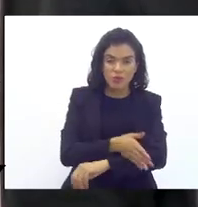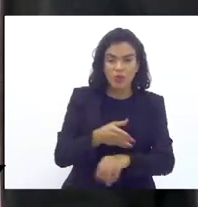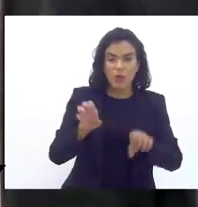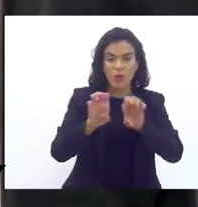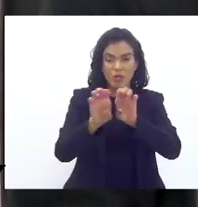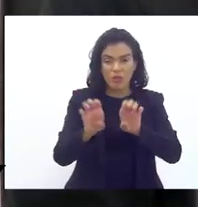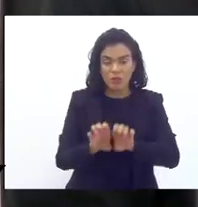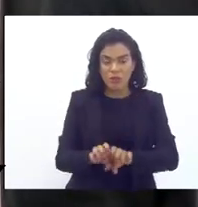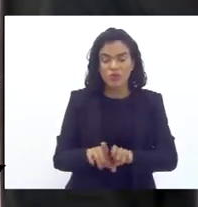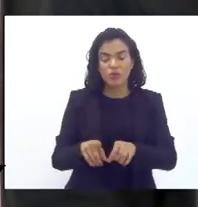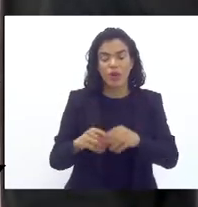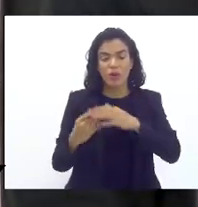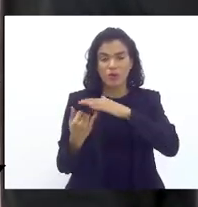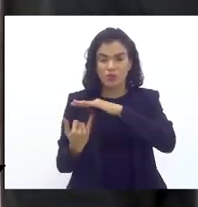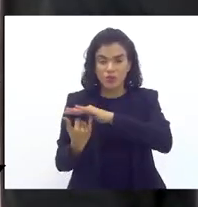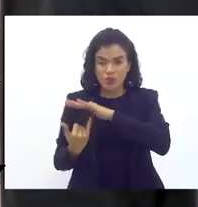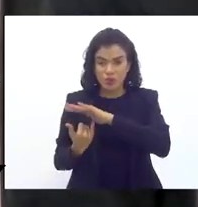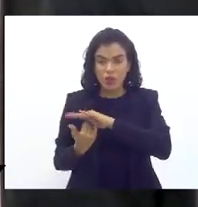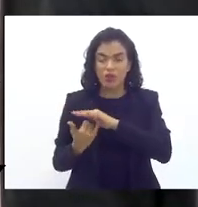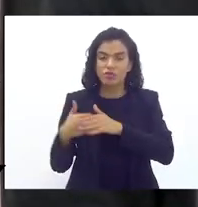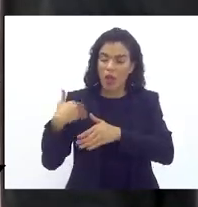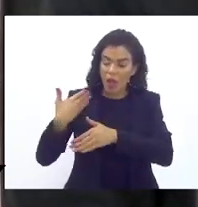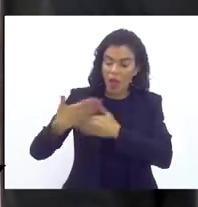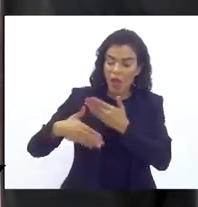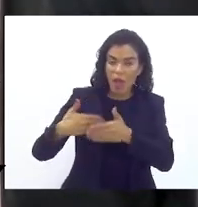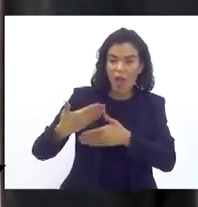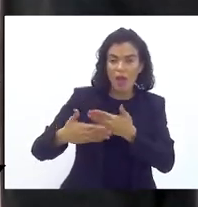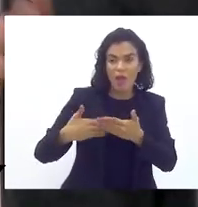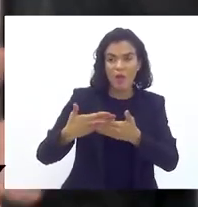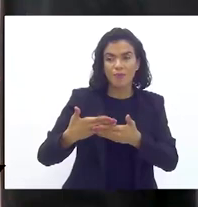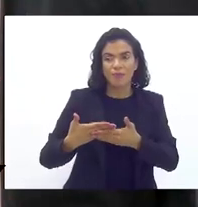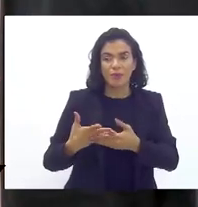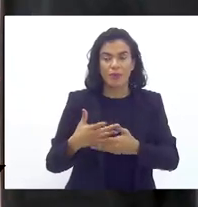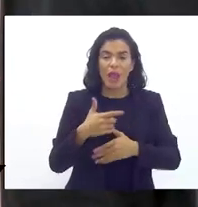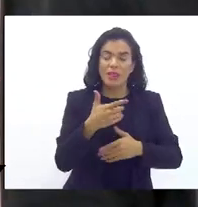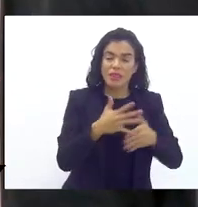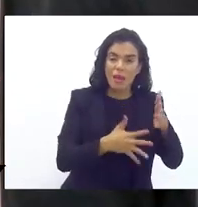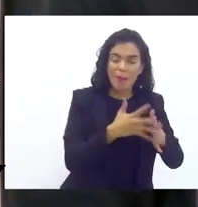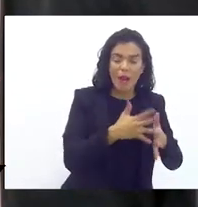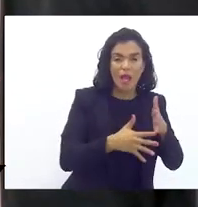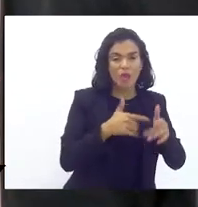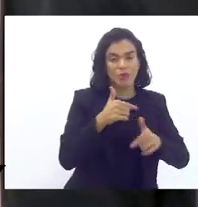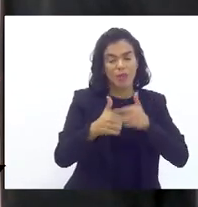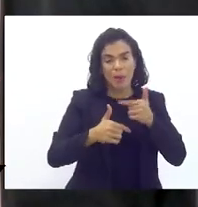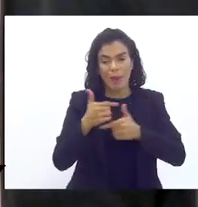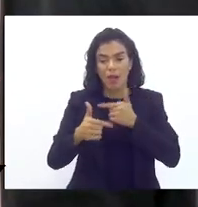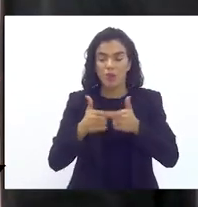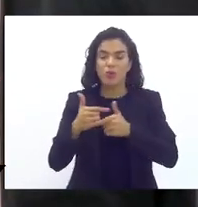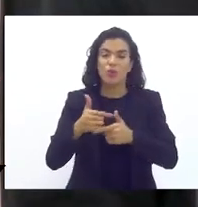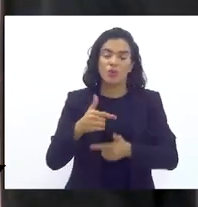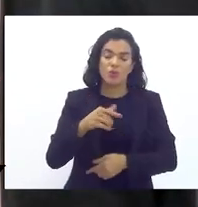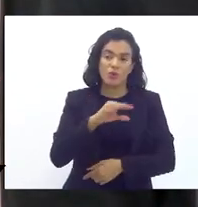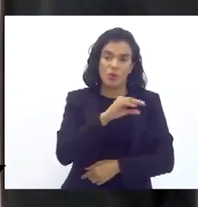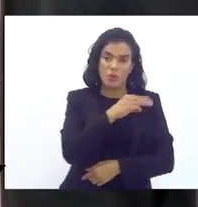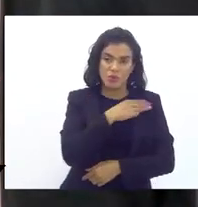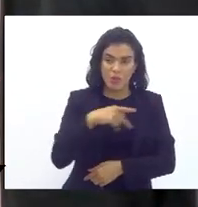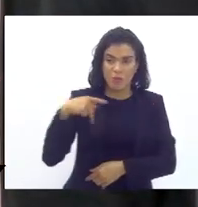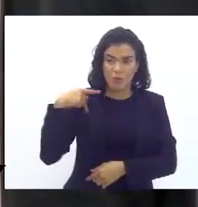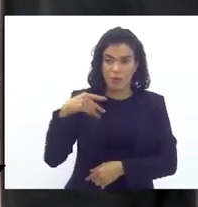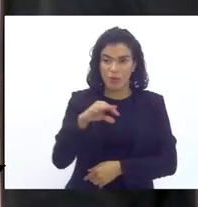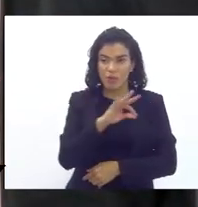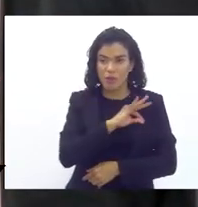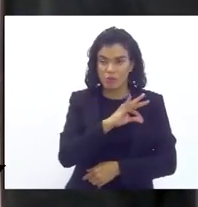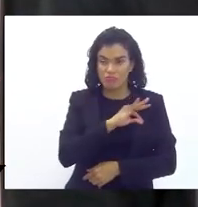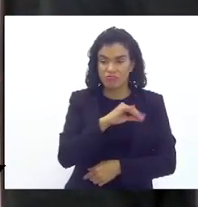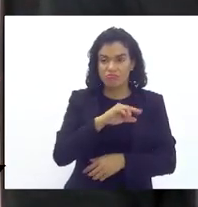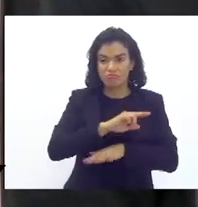estrutural que vem permeando o trabalho desenvolvido pelo Ministério Público pelo sistema de Justiça pela delegacia no projeto de lei a gente não